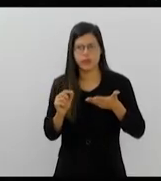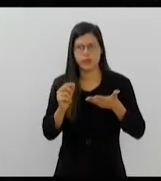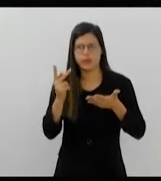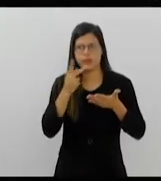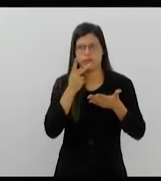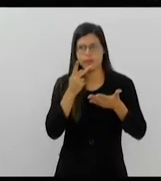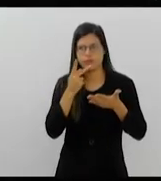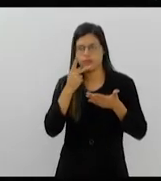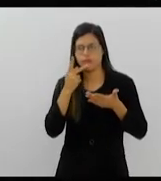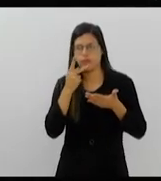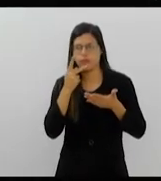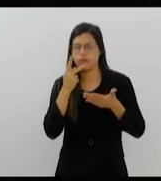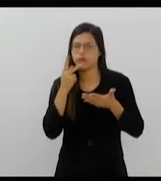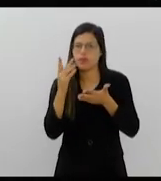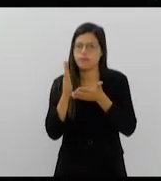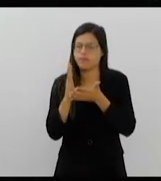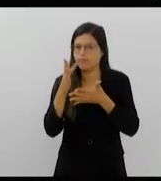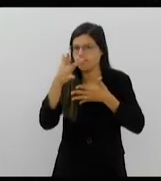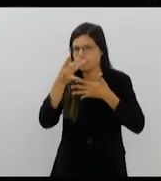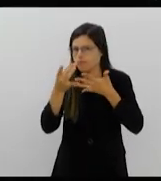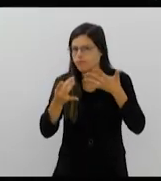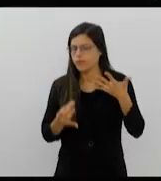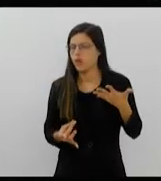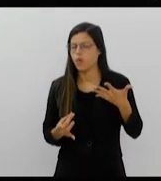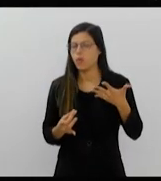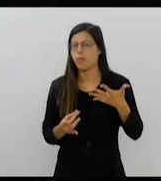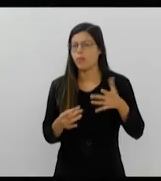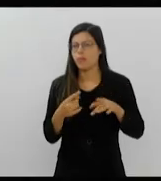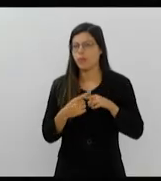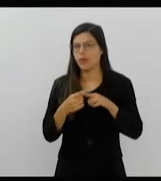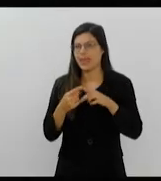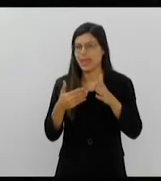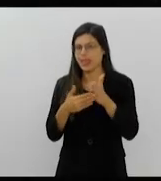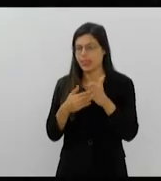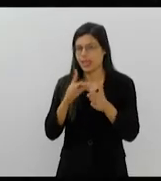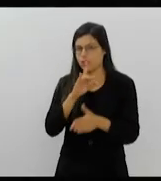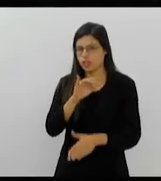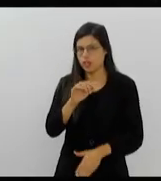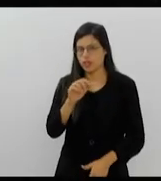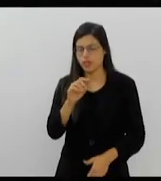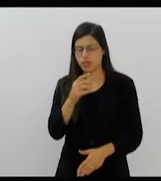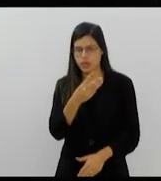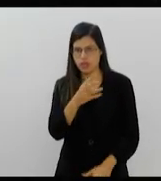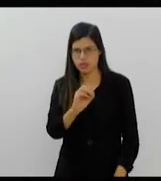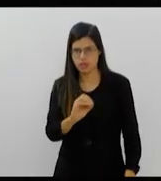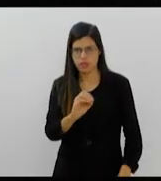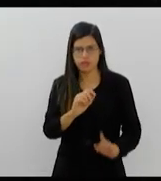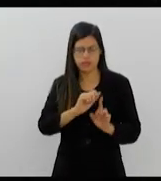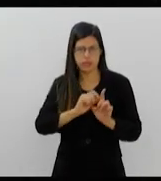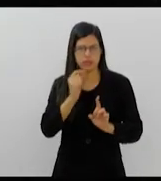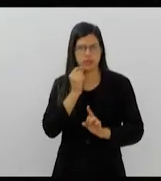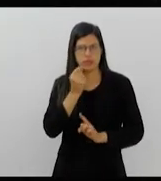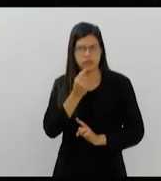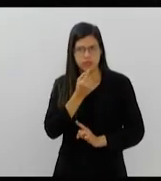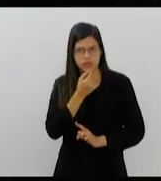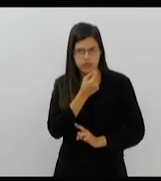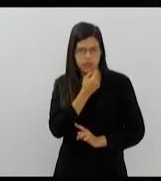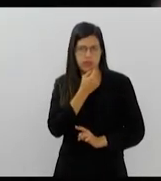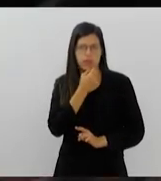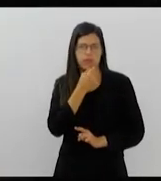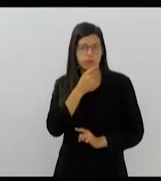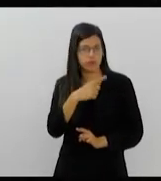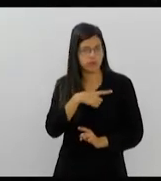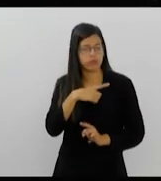realçar algumas questões. Que até 30 de setembro receberemos, deputado Jari,